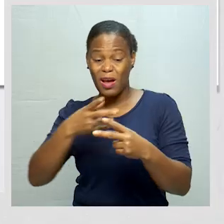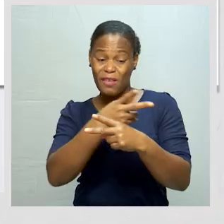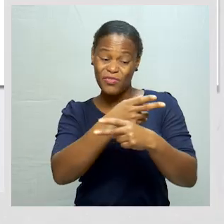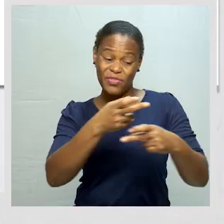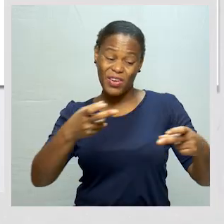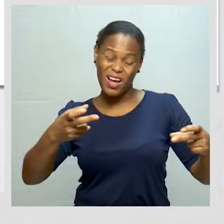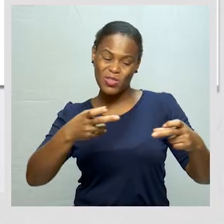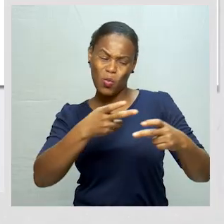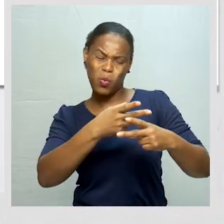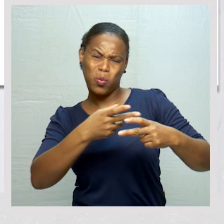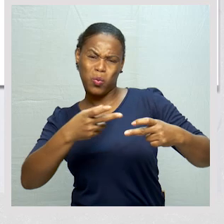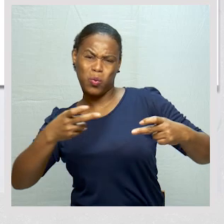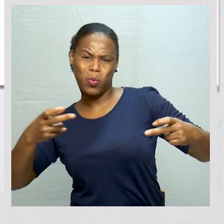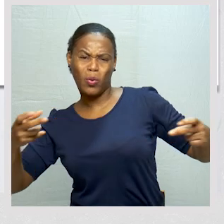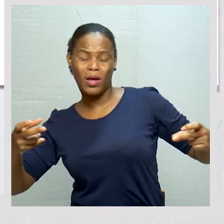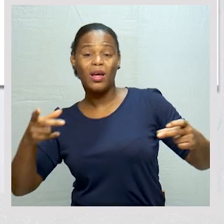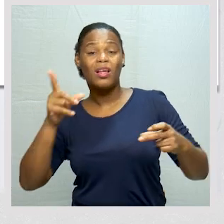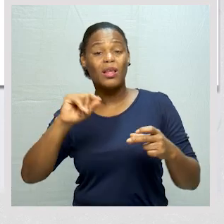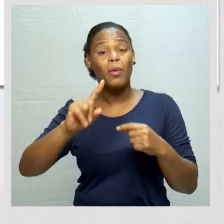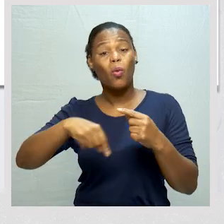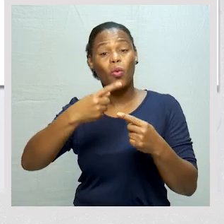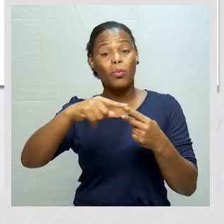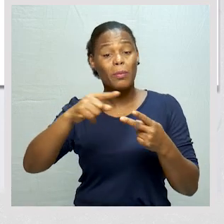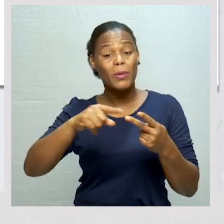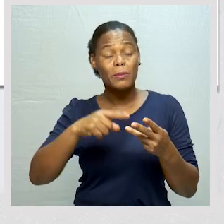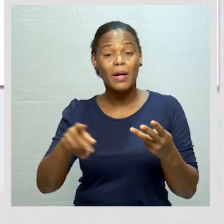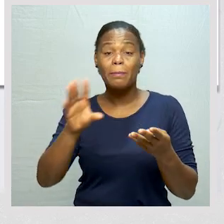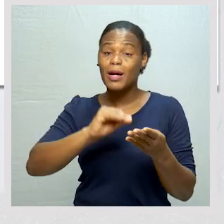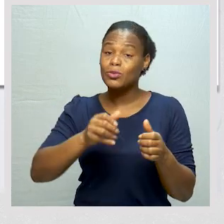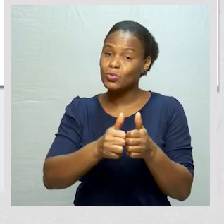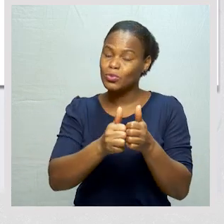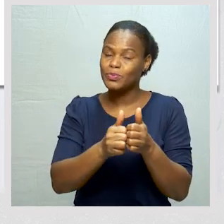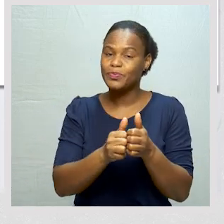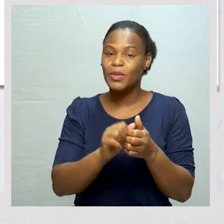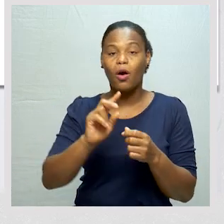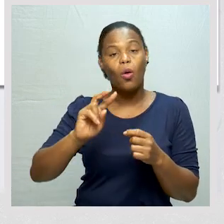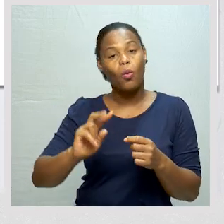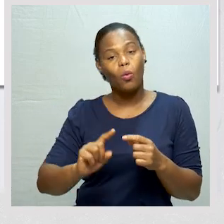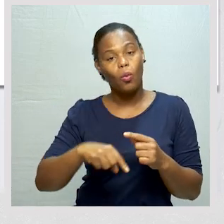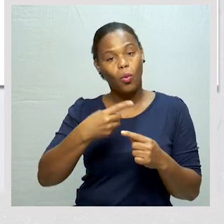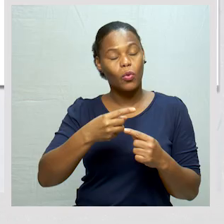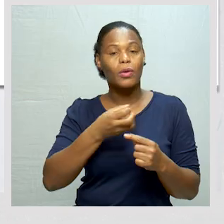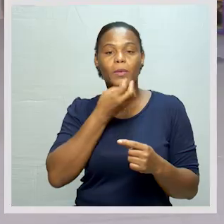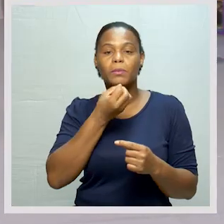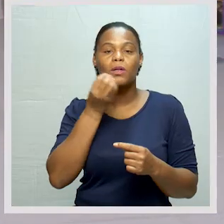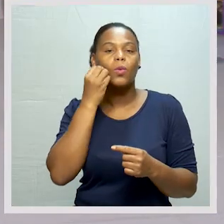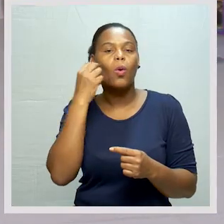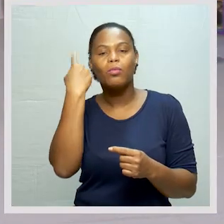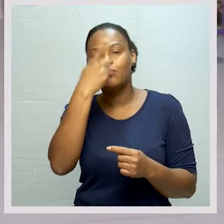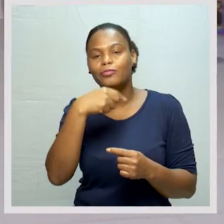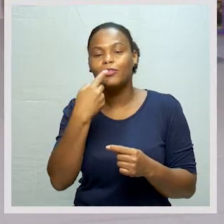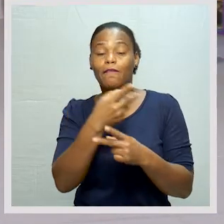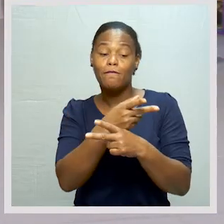frases longas, incluindo elementos secundários. Vamos ver uma outra característica de